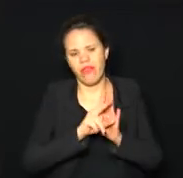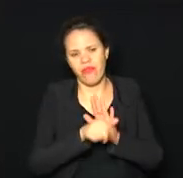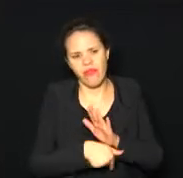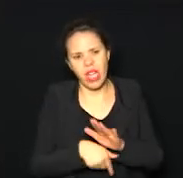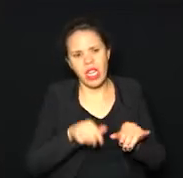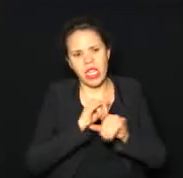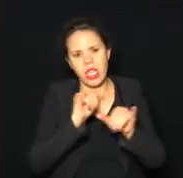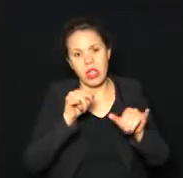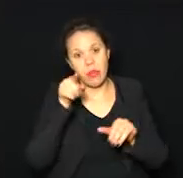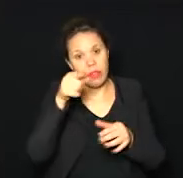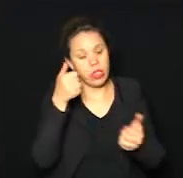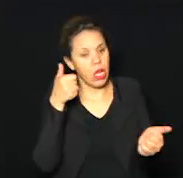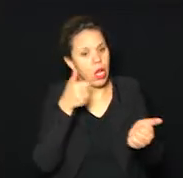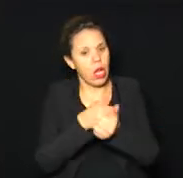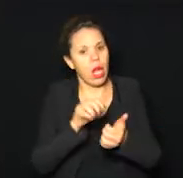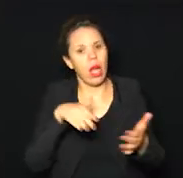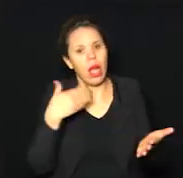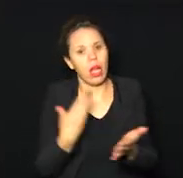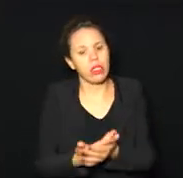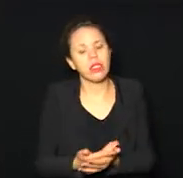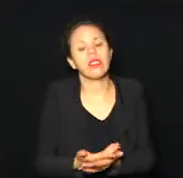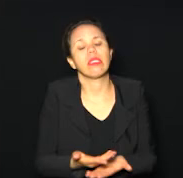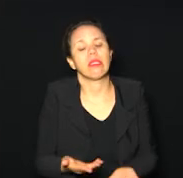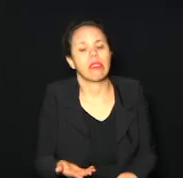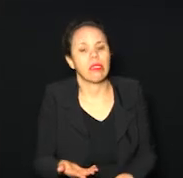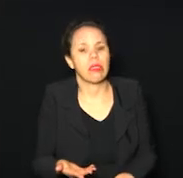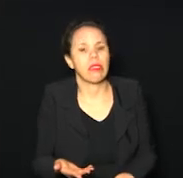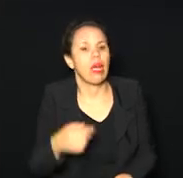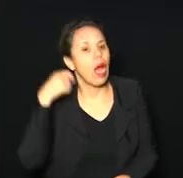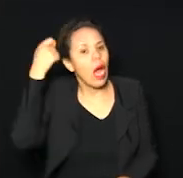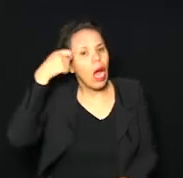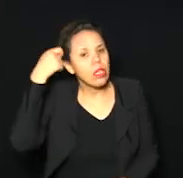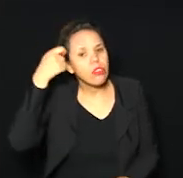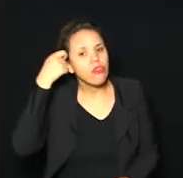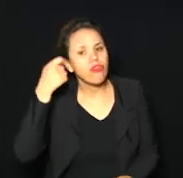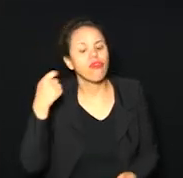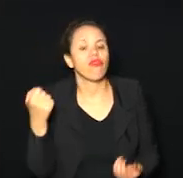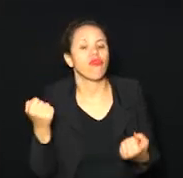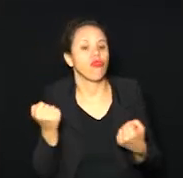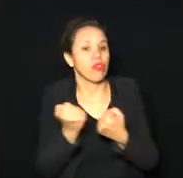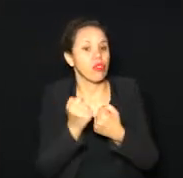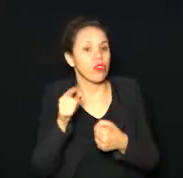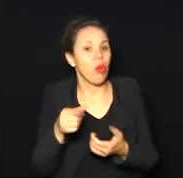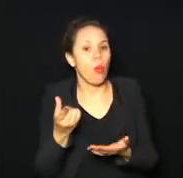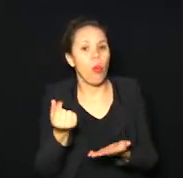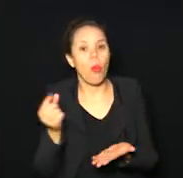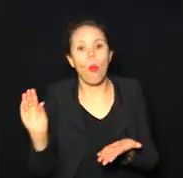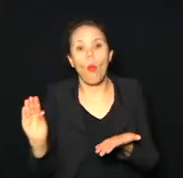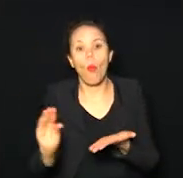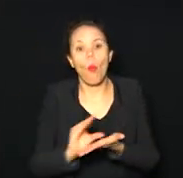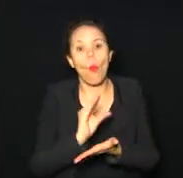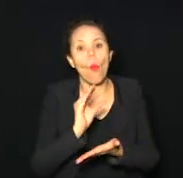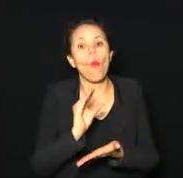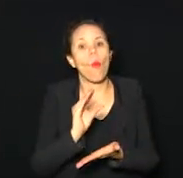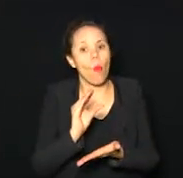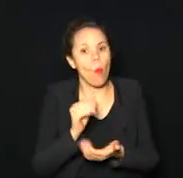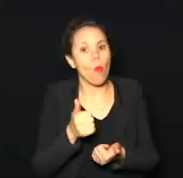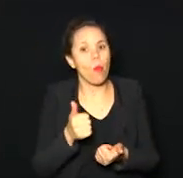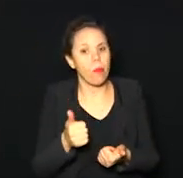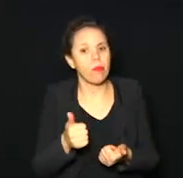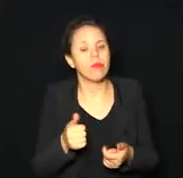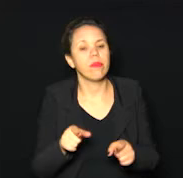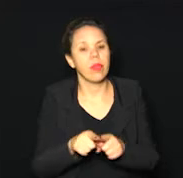vocês acompanharam aí, até artistas participaram dessas campanhas, e arrecadou muita coisa,